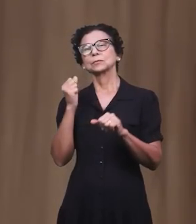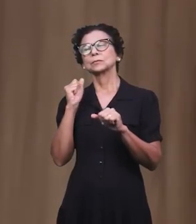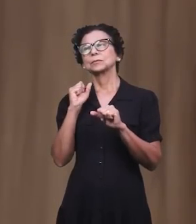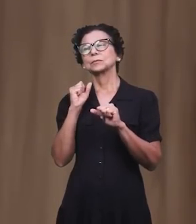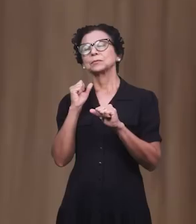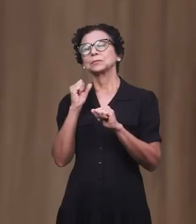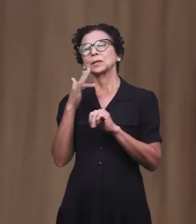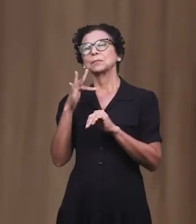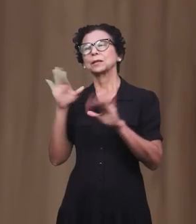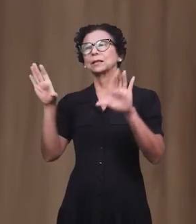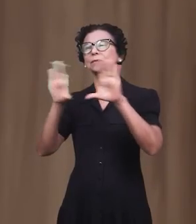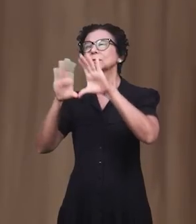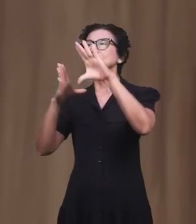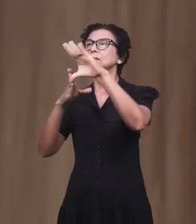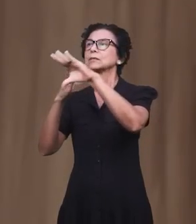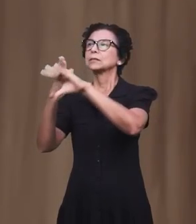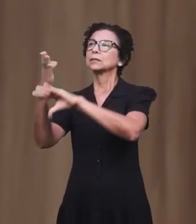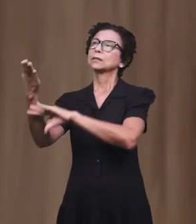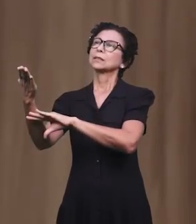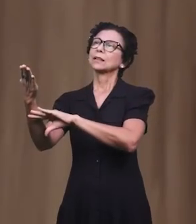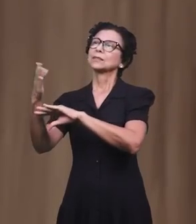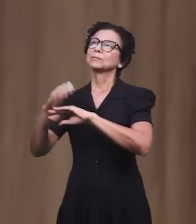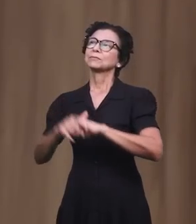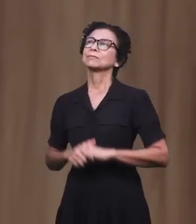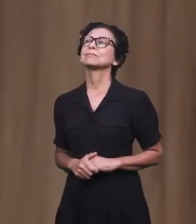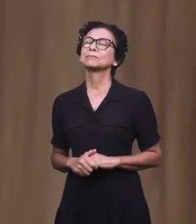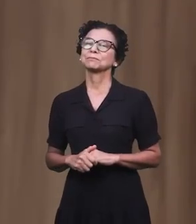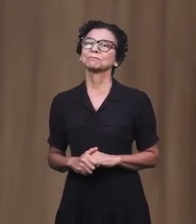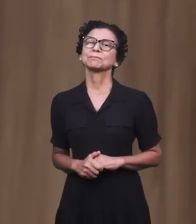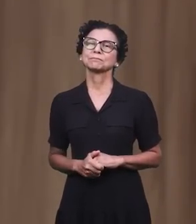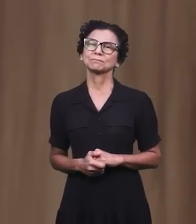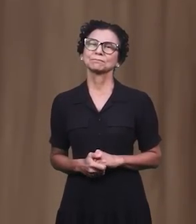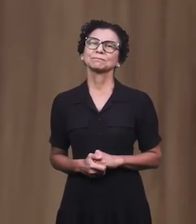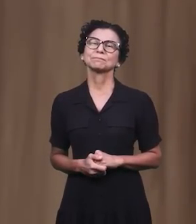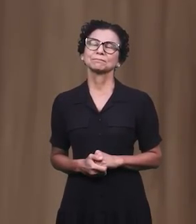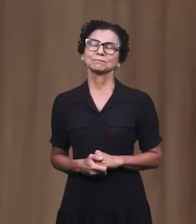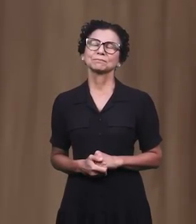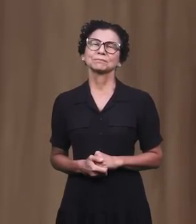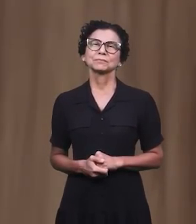de poder do Senhor que homem nenhum pode destituir.